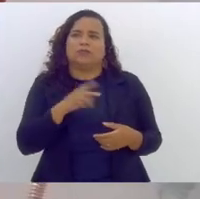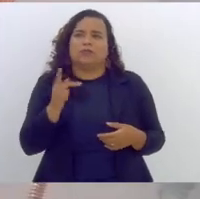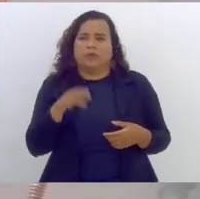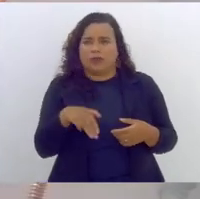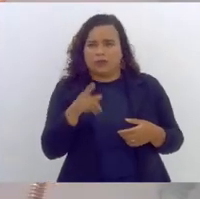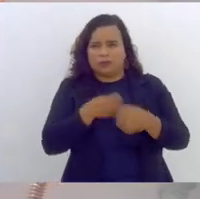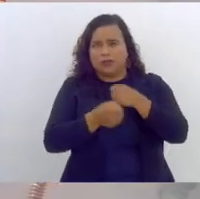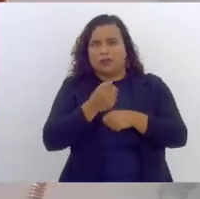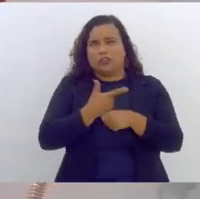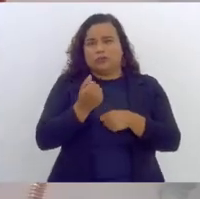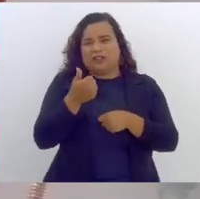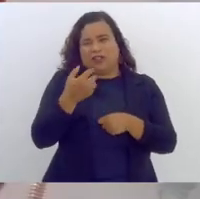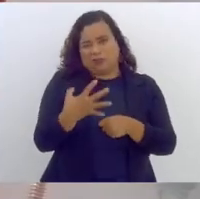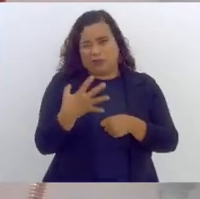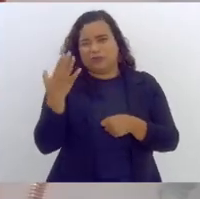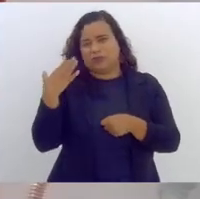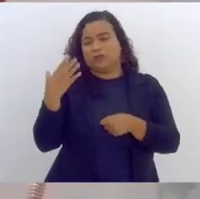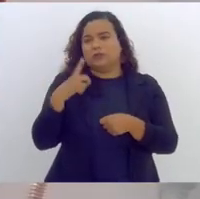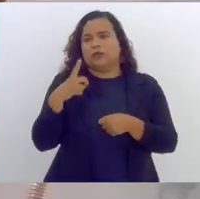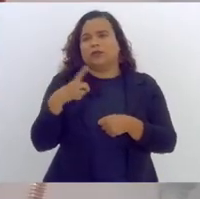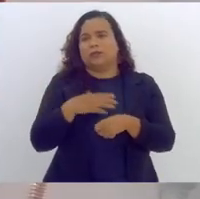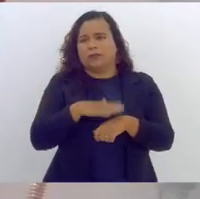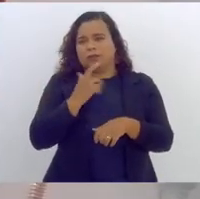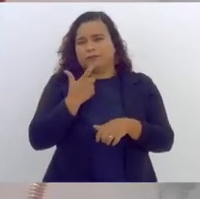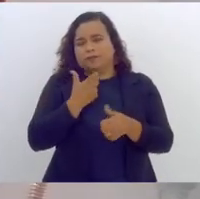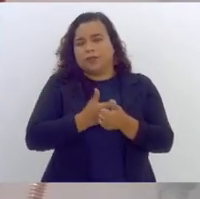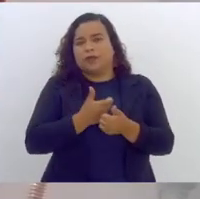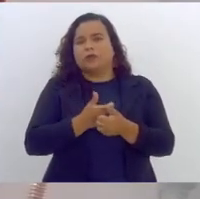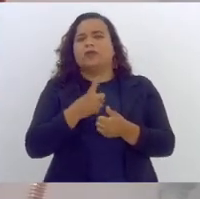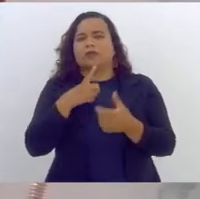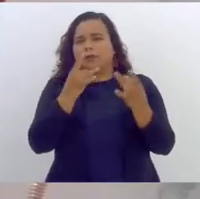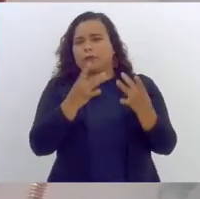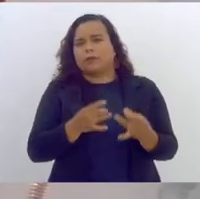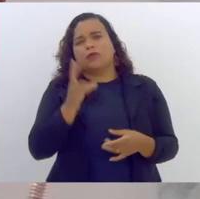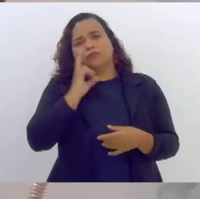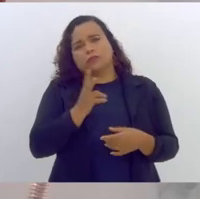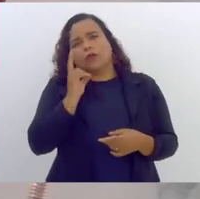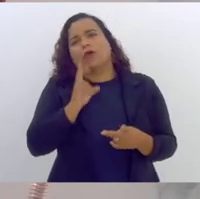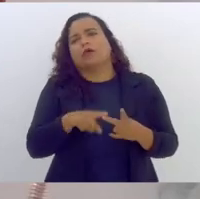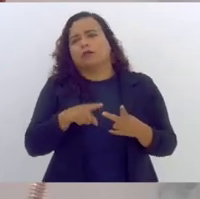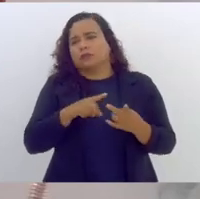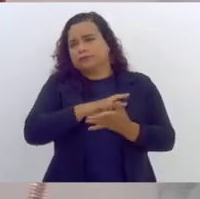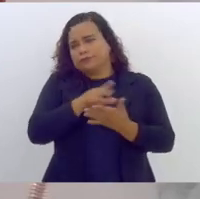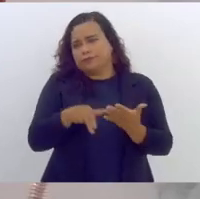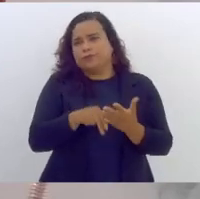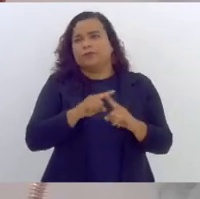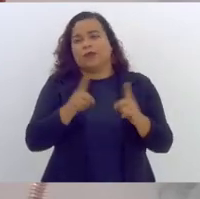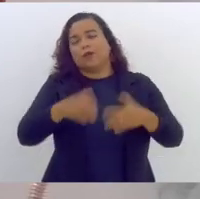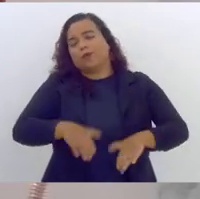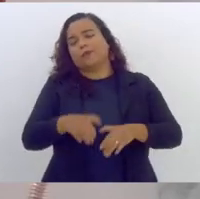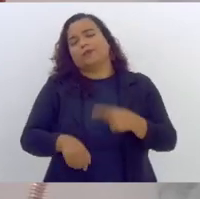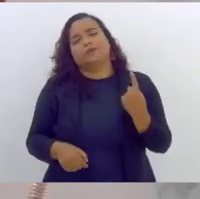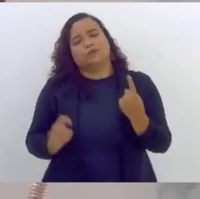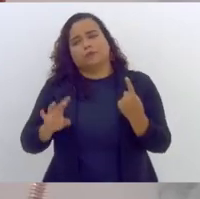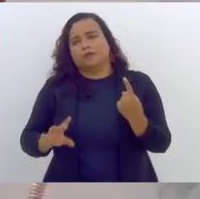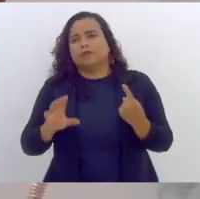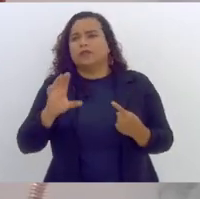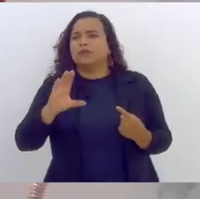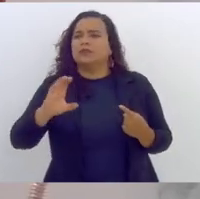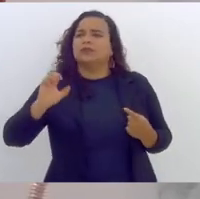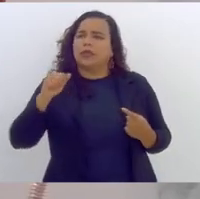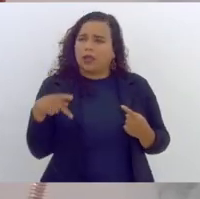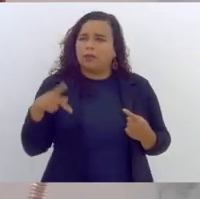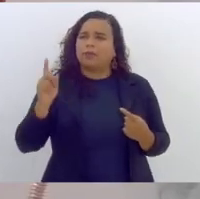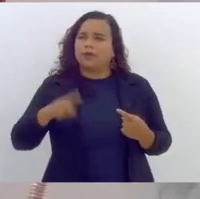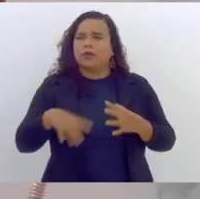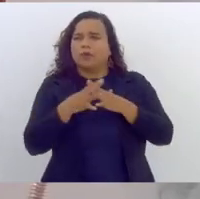que é o mais latente é o mais próximo tem as suas peculiaridades como história como idade mas é um concurso só a SEAP por mais